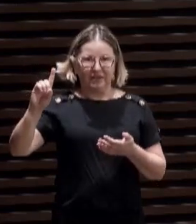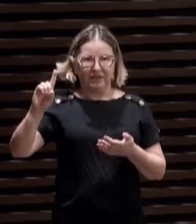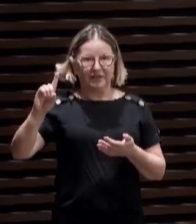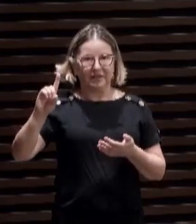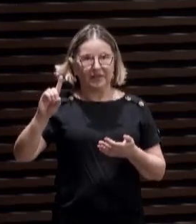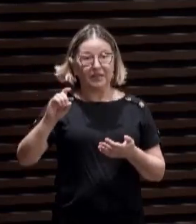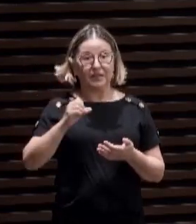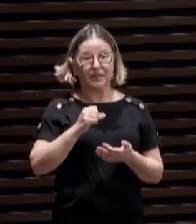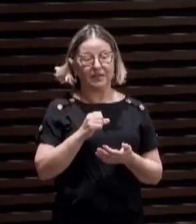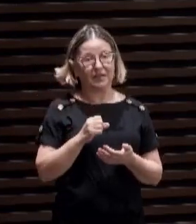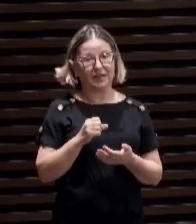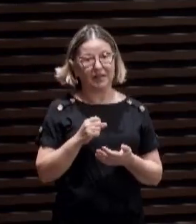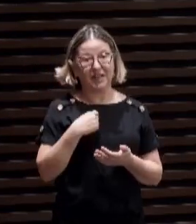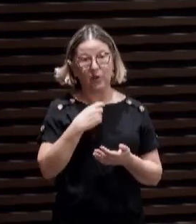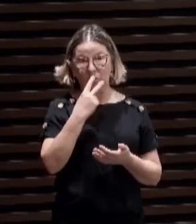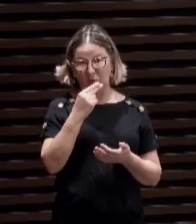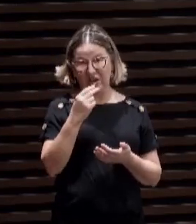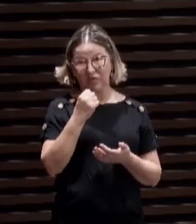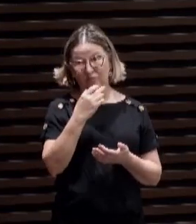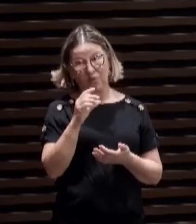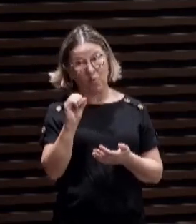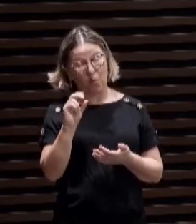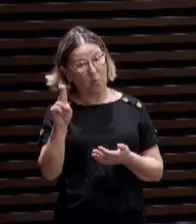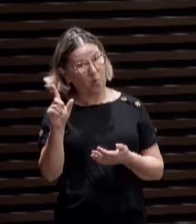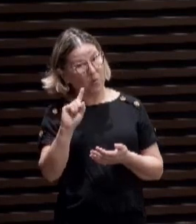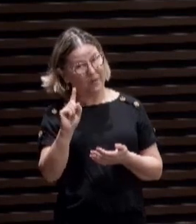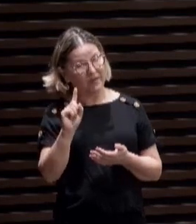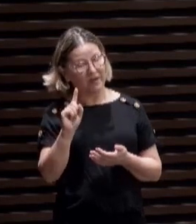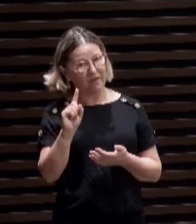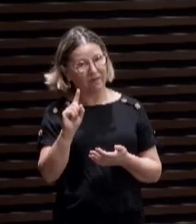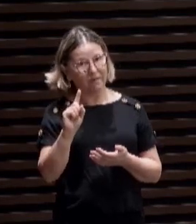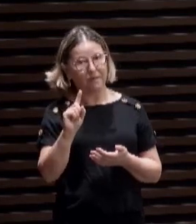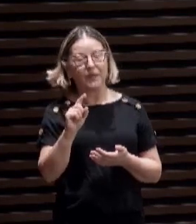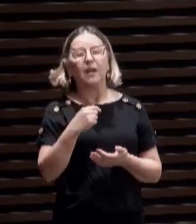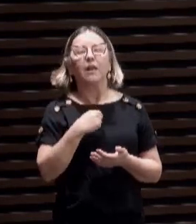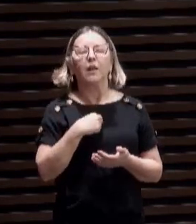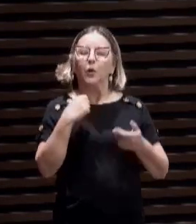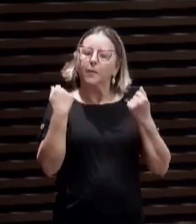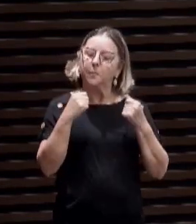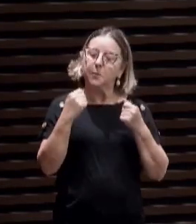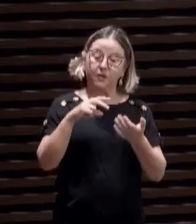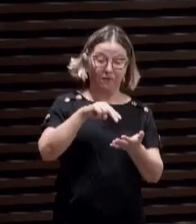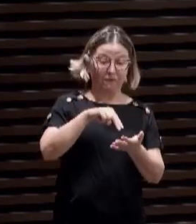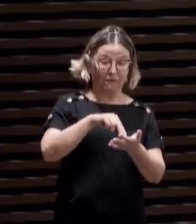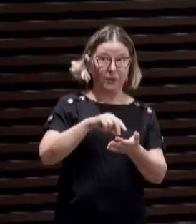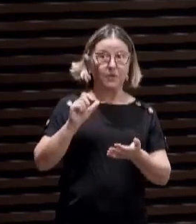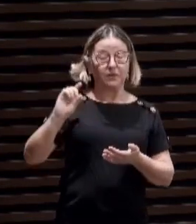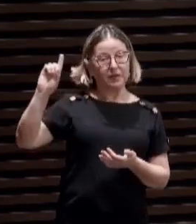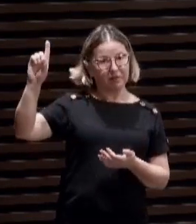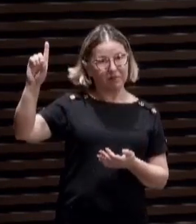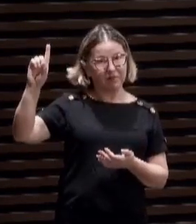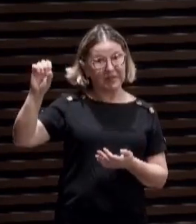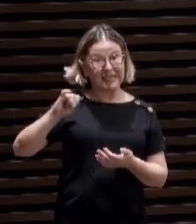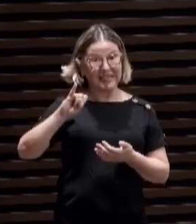Deus, e é com ela que eu preciso ficar. Não é avaliar, tá bom aqui, a palavra de Deus diz isso sobre a minha vida,